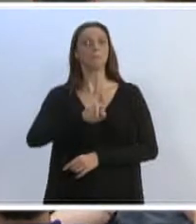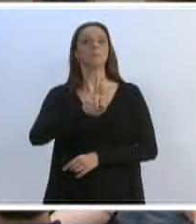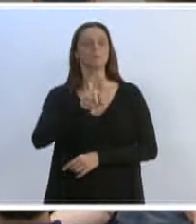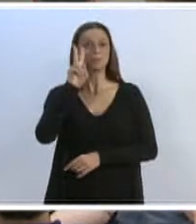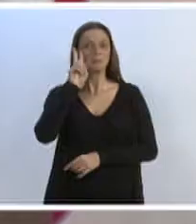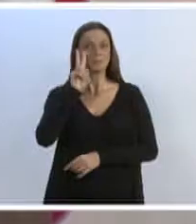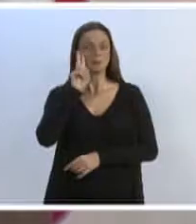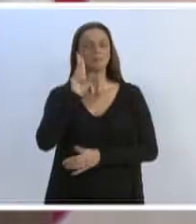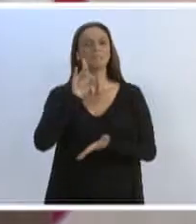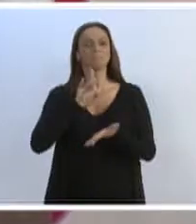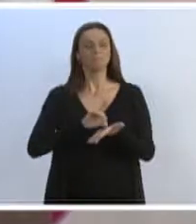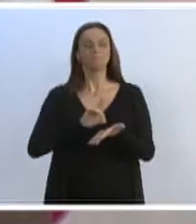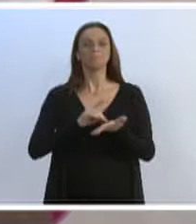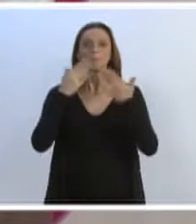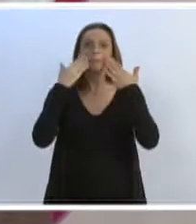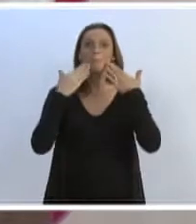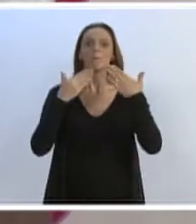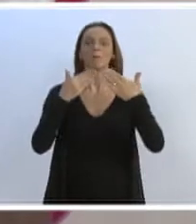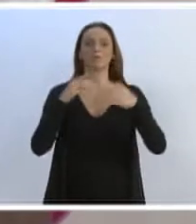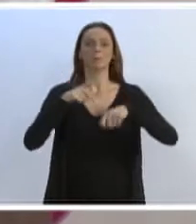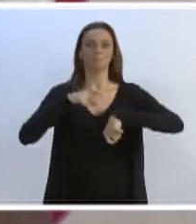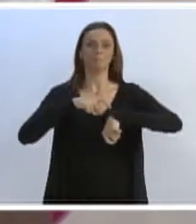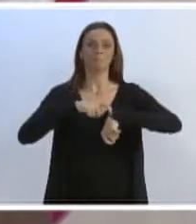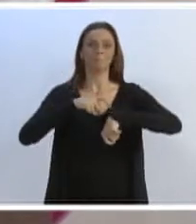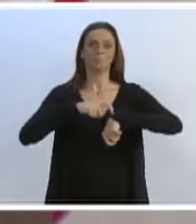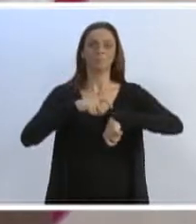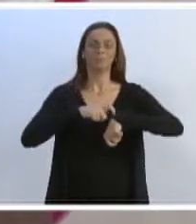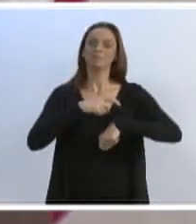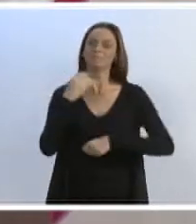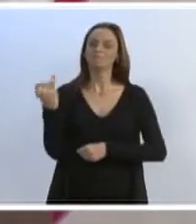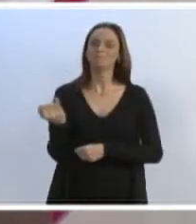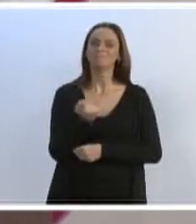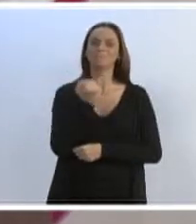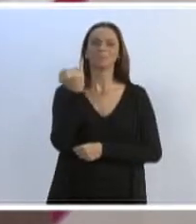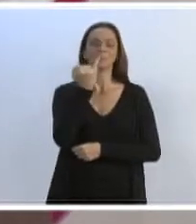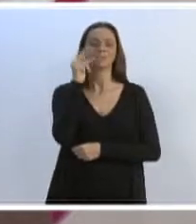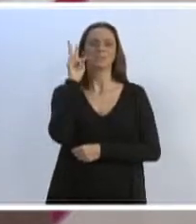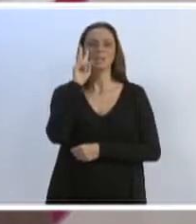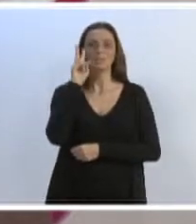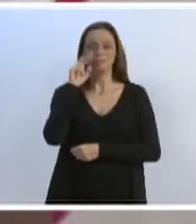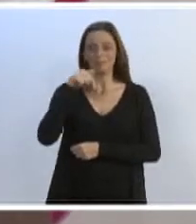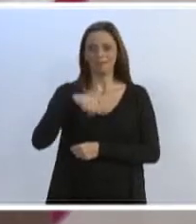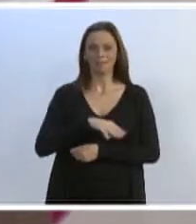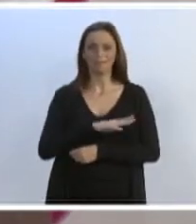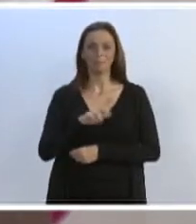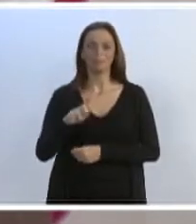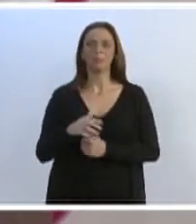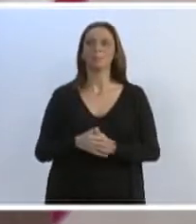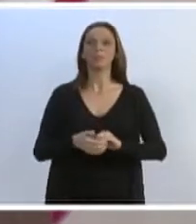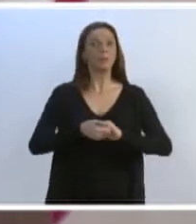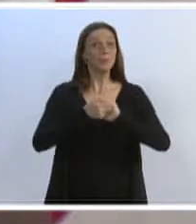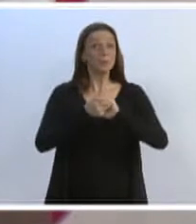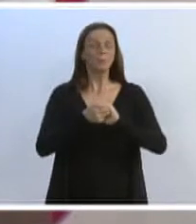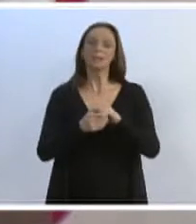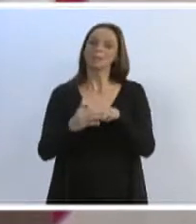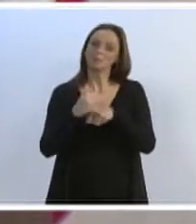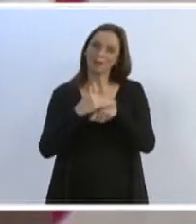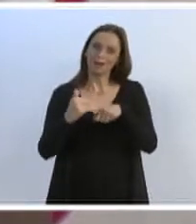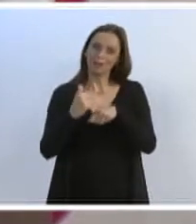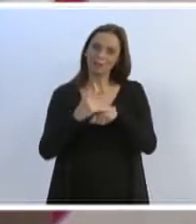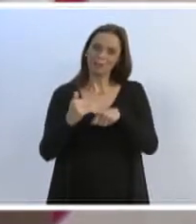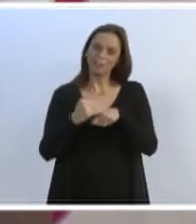sessão, do vereador Silvio Zimmermann, do seu prefeito municipal de Blumenau, Napoleão Bernardes Neto. Uma saudação especial, naturalmente, aos ex-prefeitos